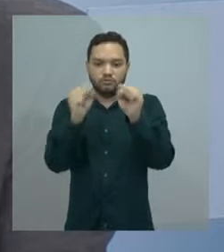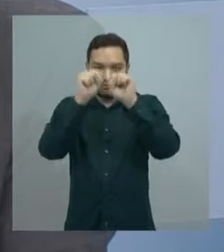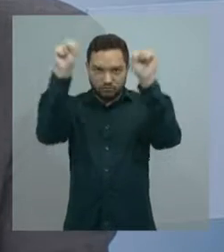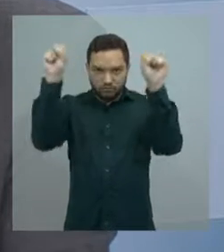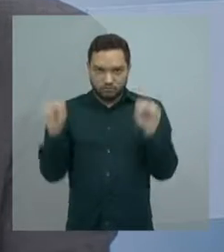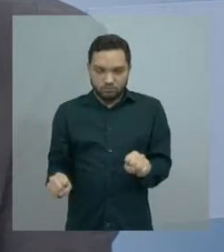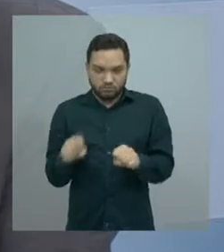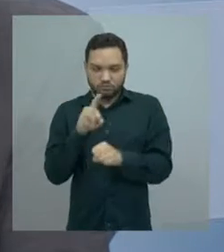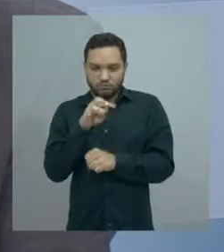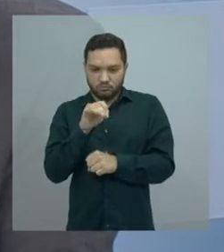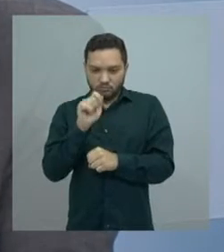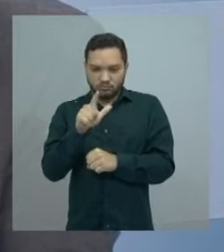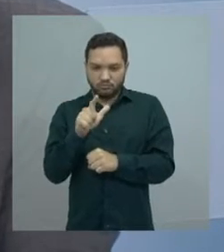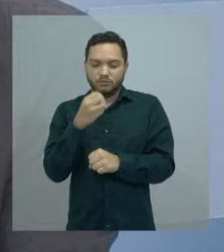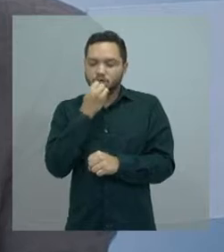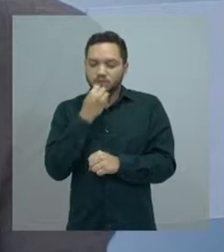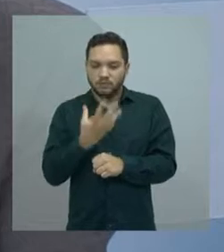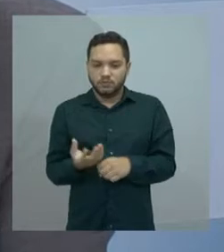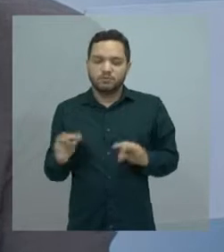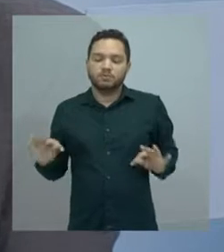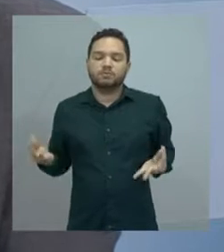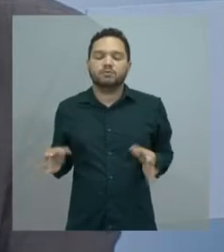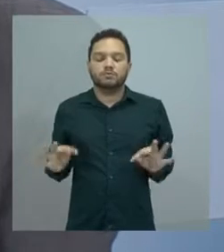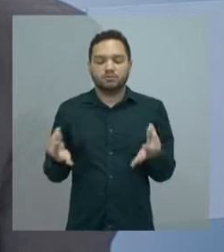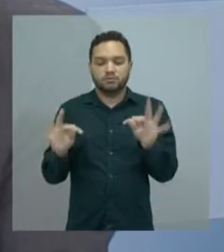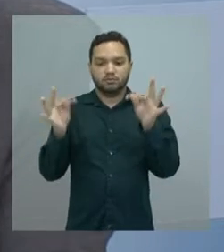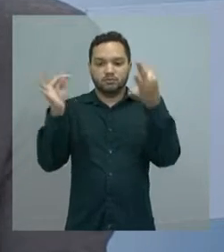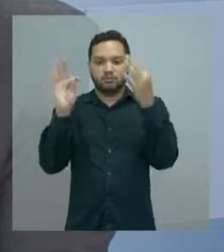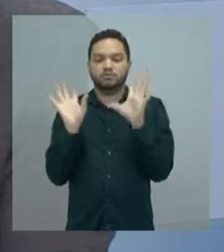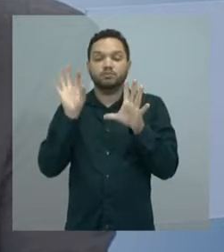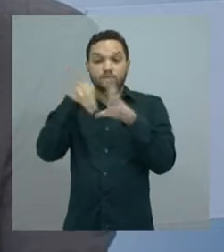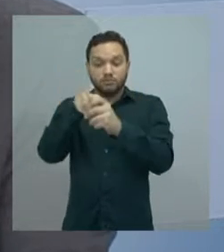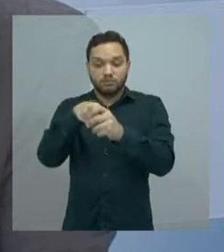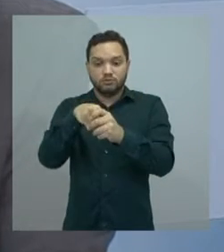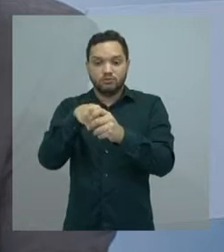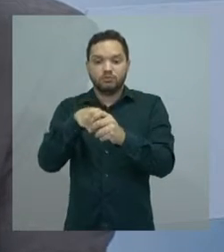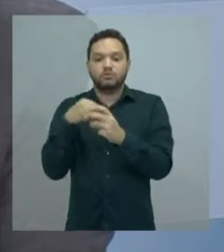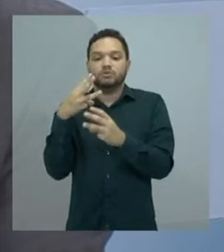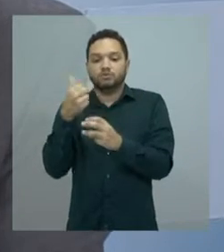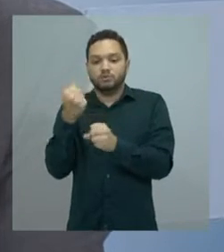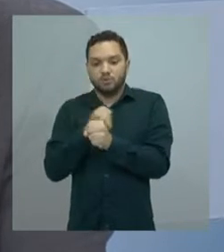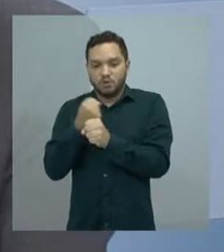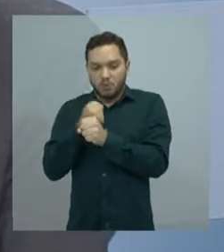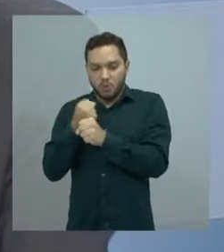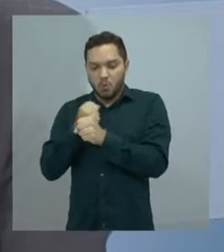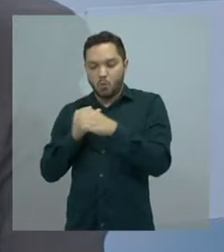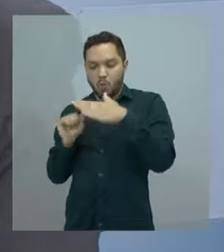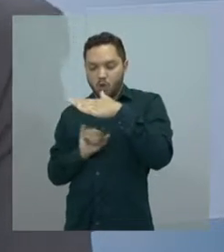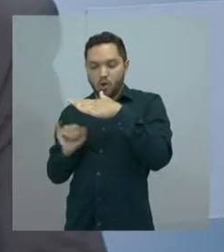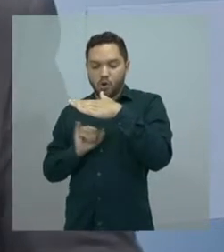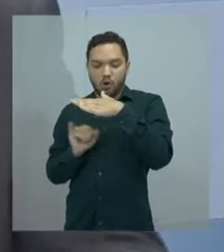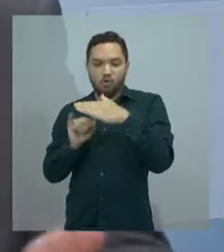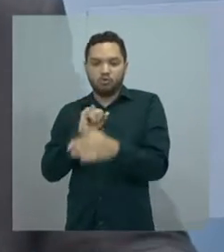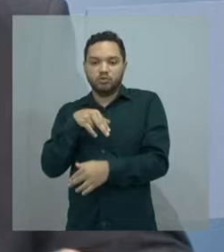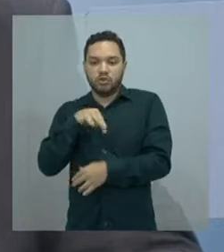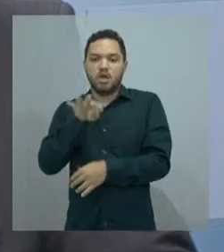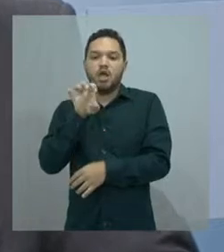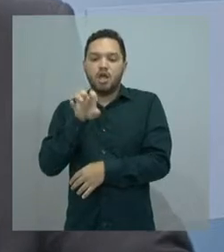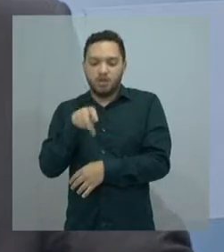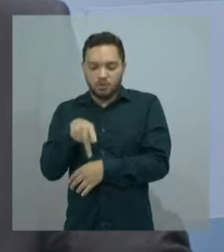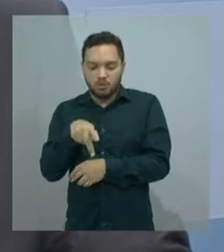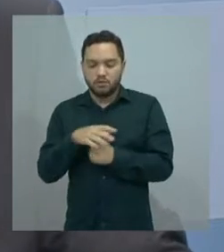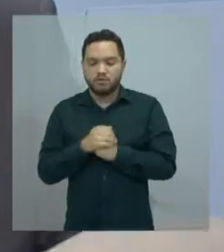moderna que contemple todas as obras da história dos 31 anos do INESP. E associado a isso, essa